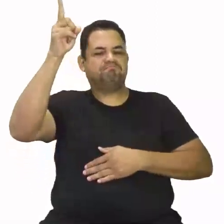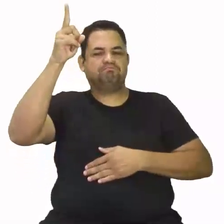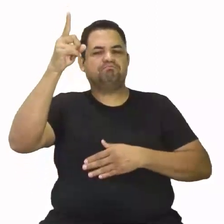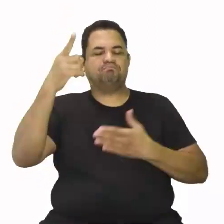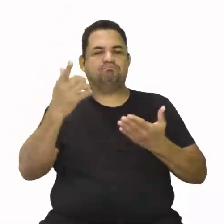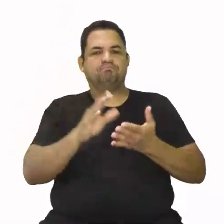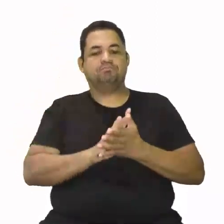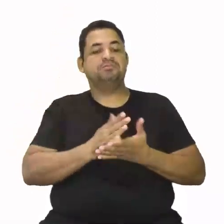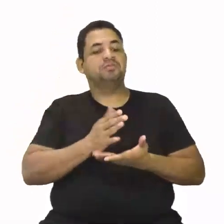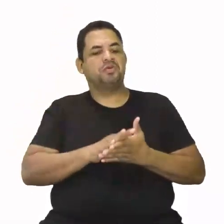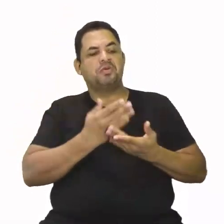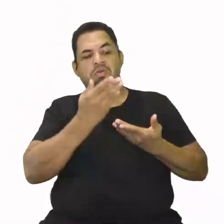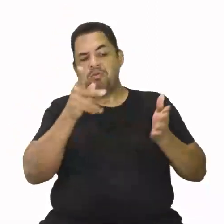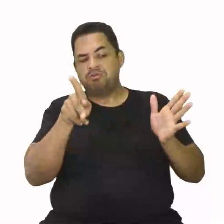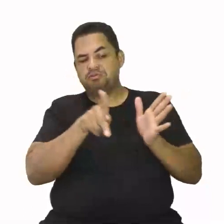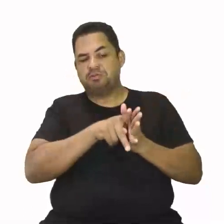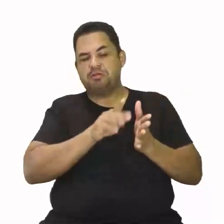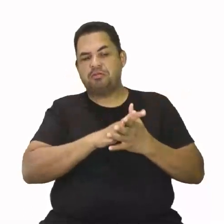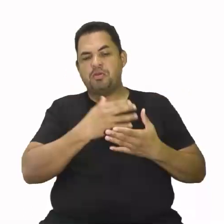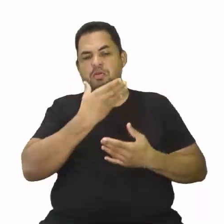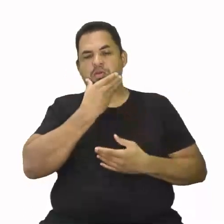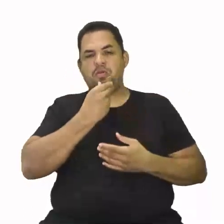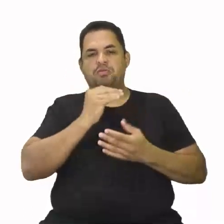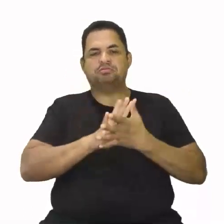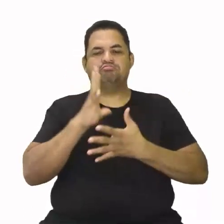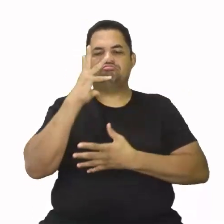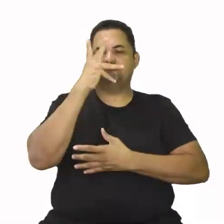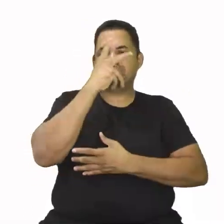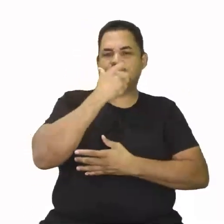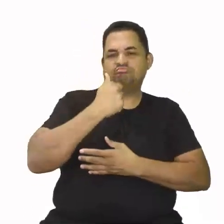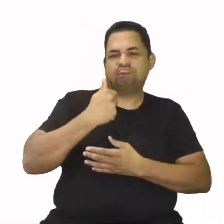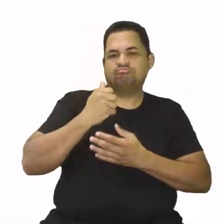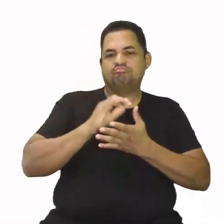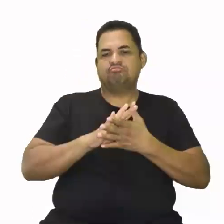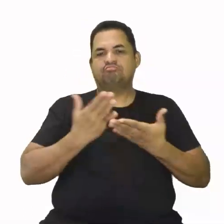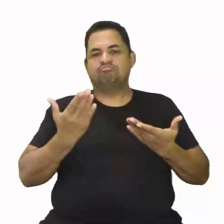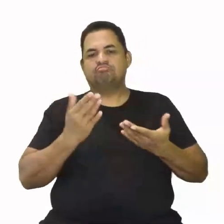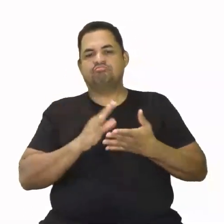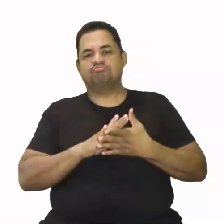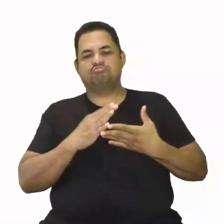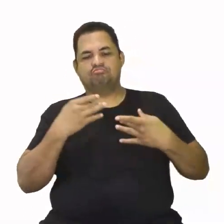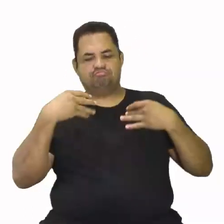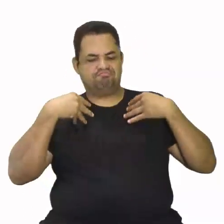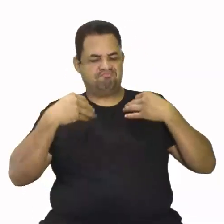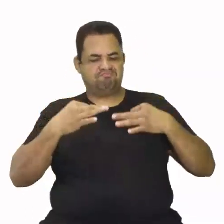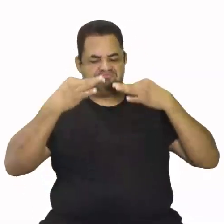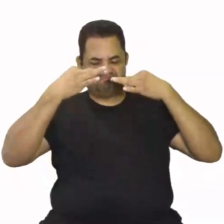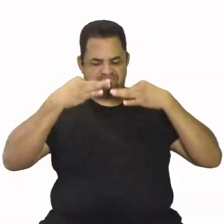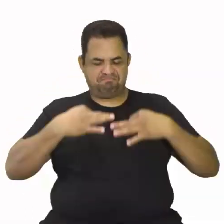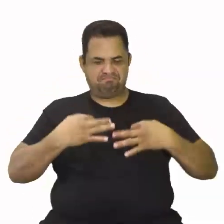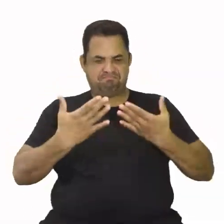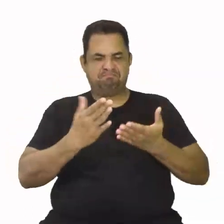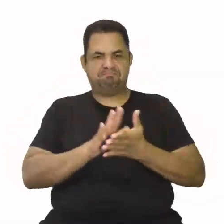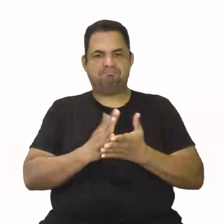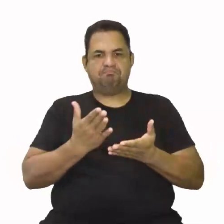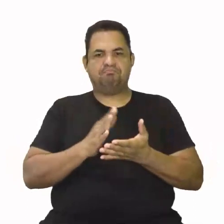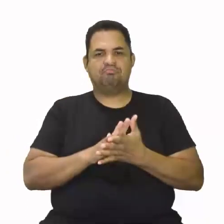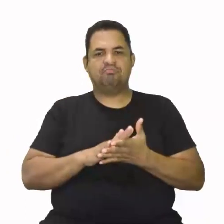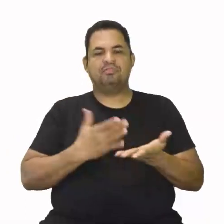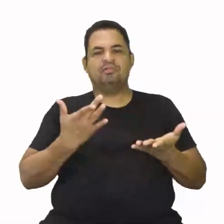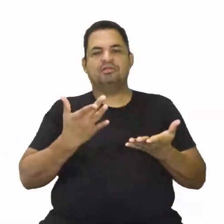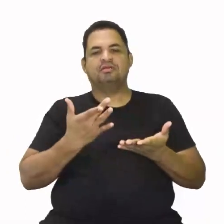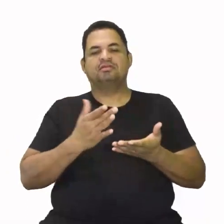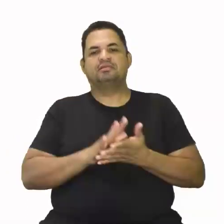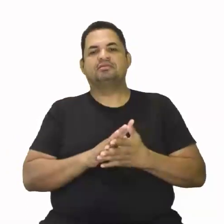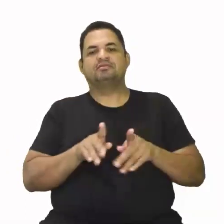inteligentes que os homens e mais bonitas, mais nobres, sabes? E mais